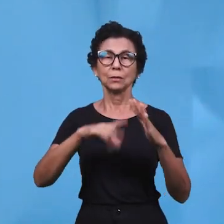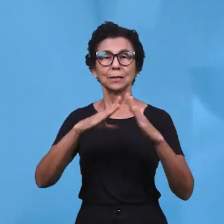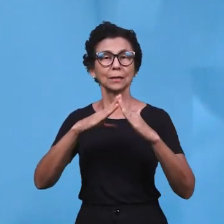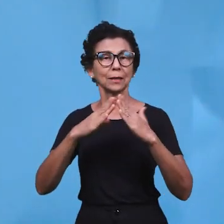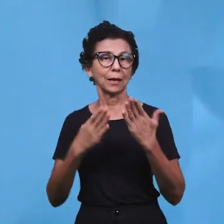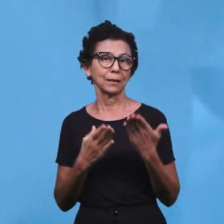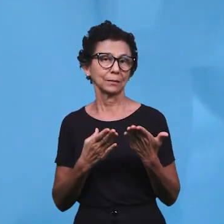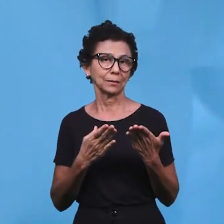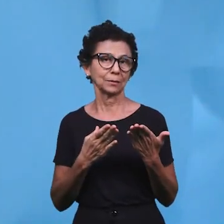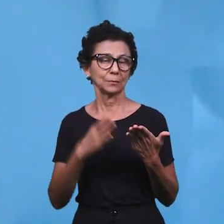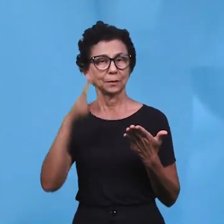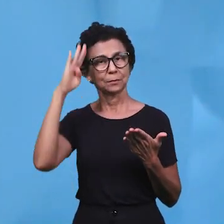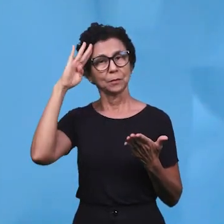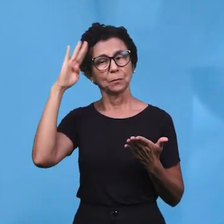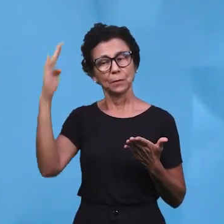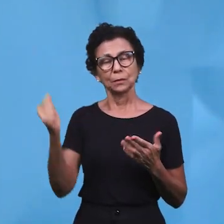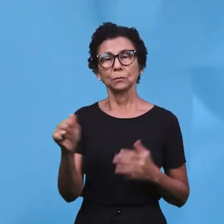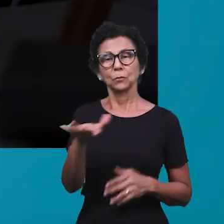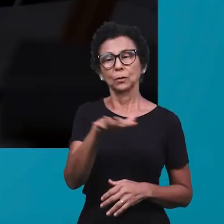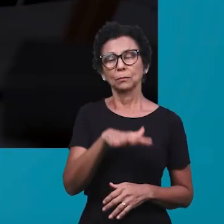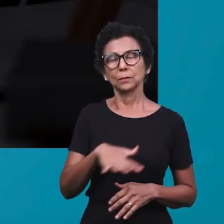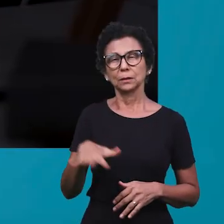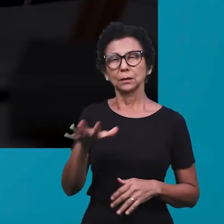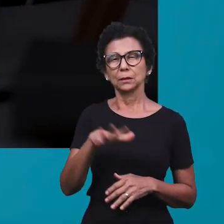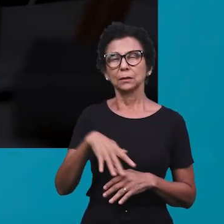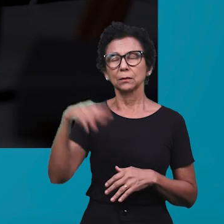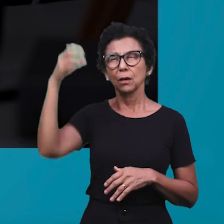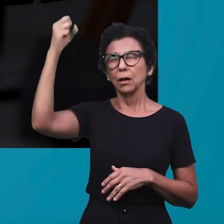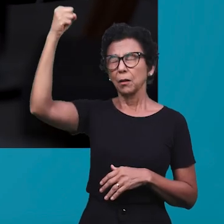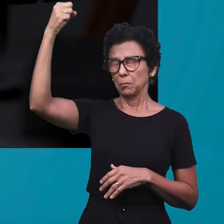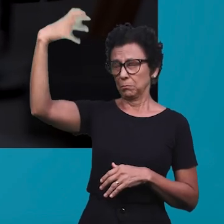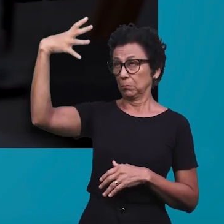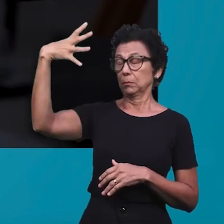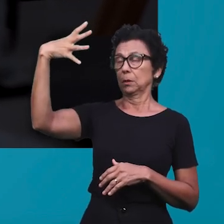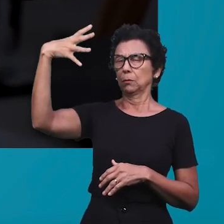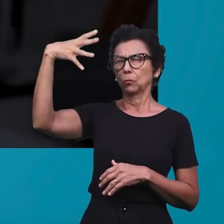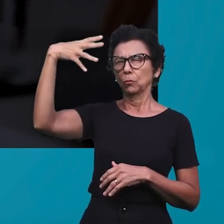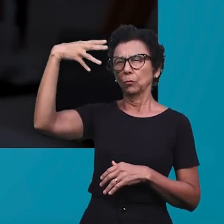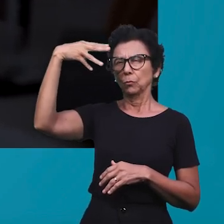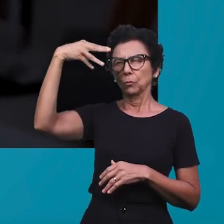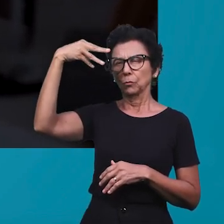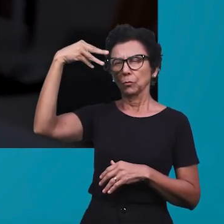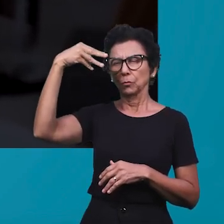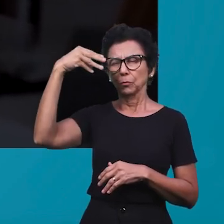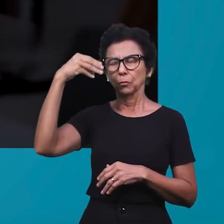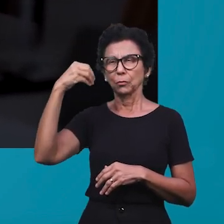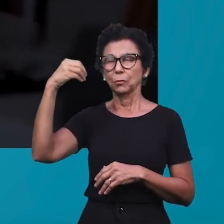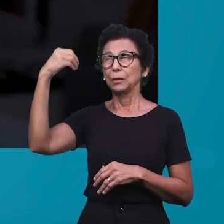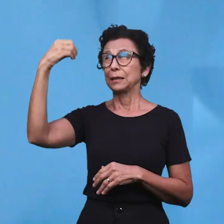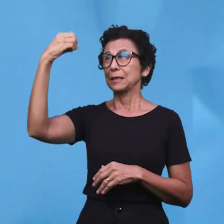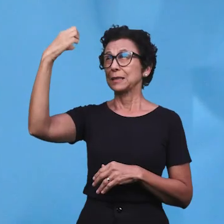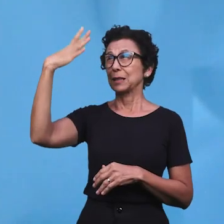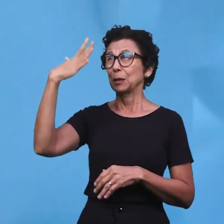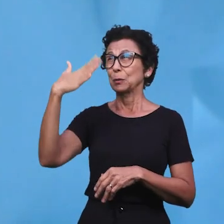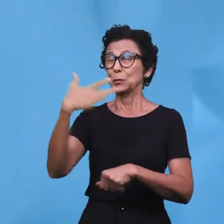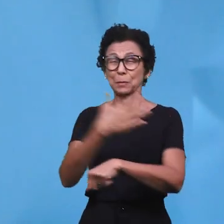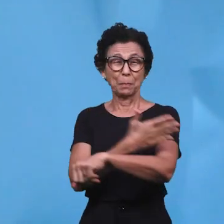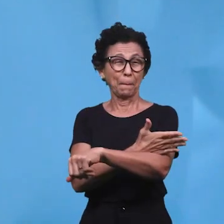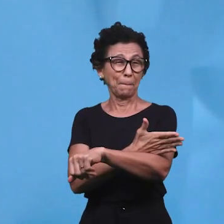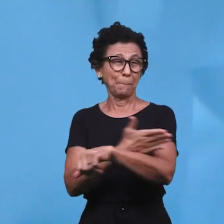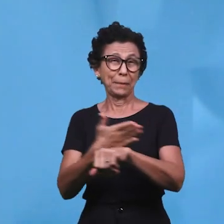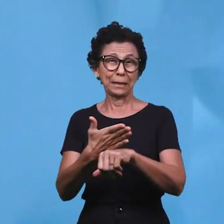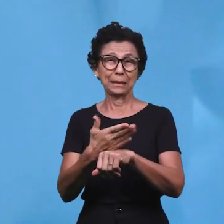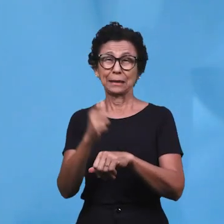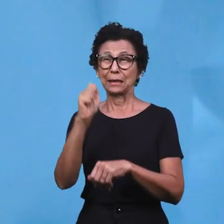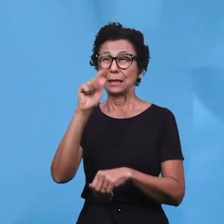principalmente. Então, um ambiente com pouca luminosidade, principalmente a luz branca, né, a luz azul, que a